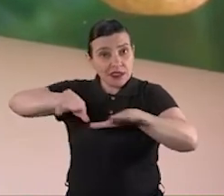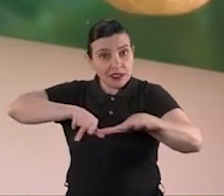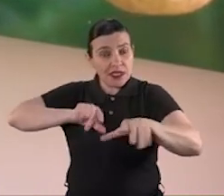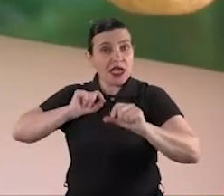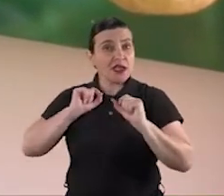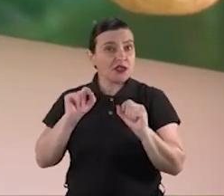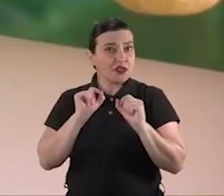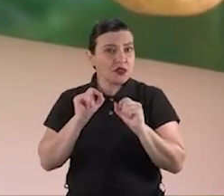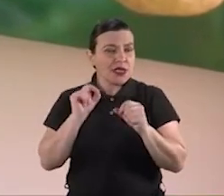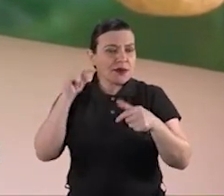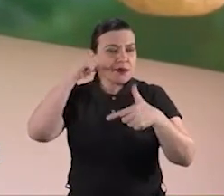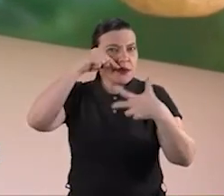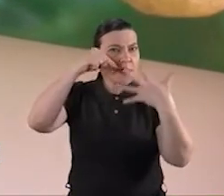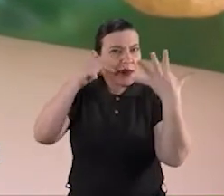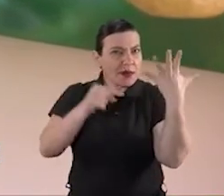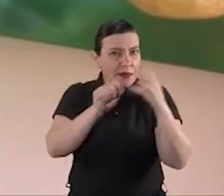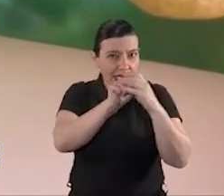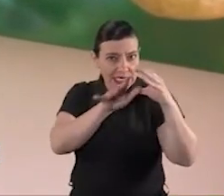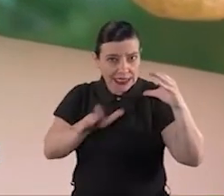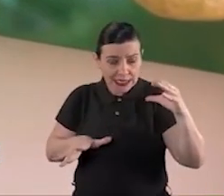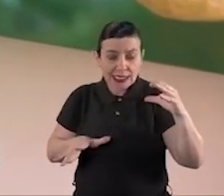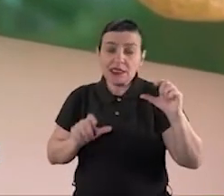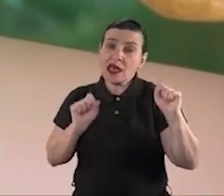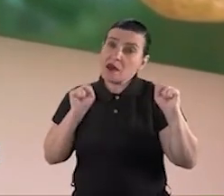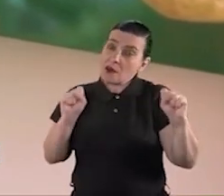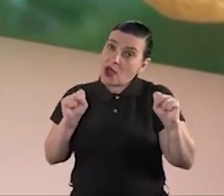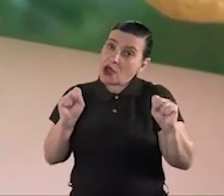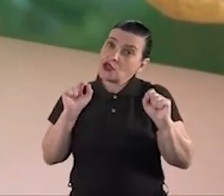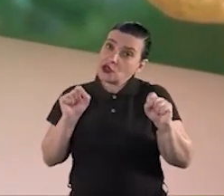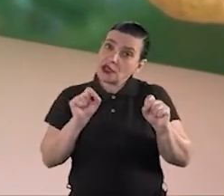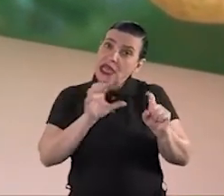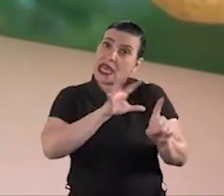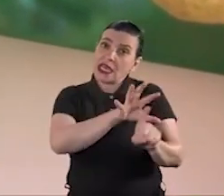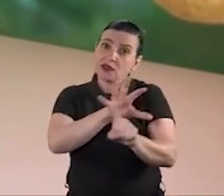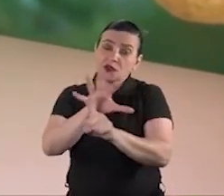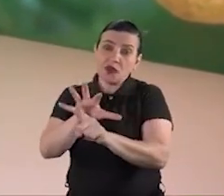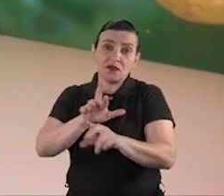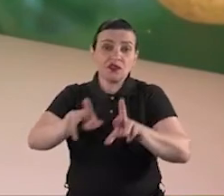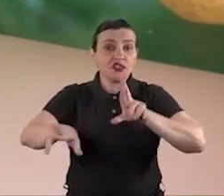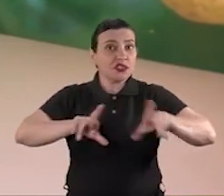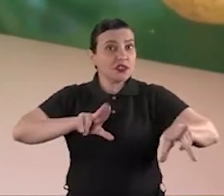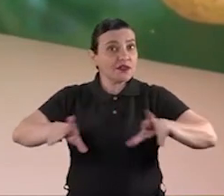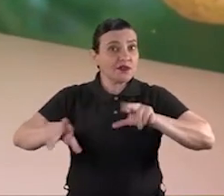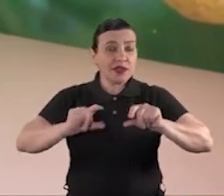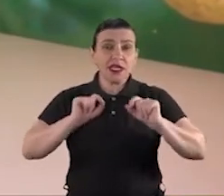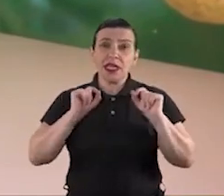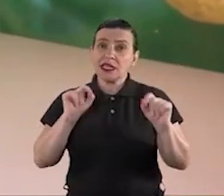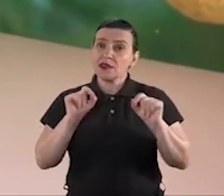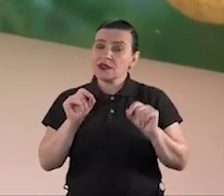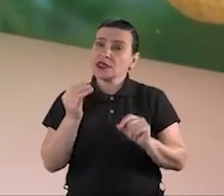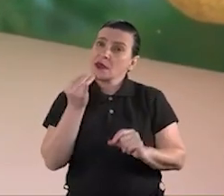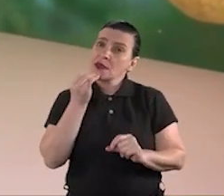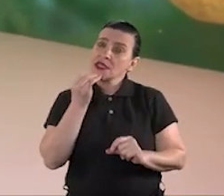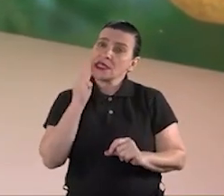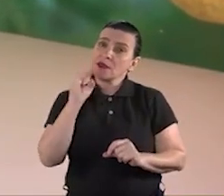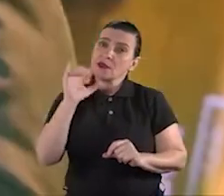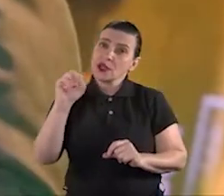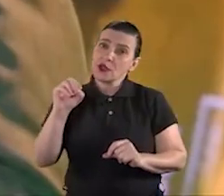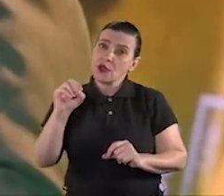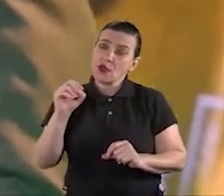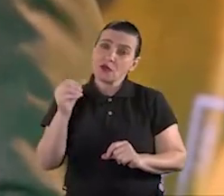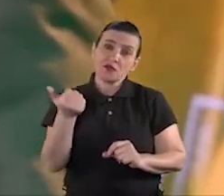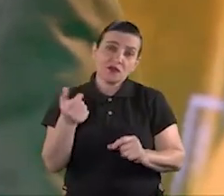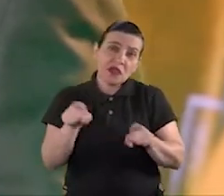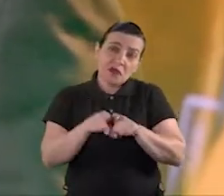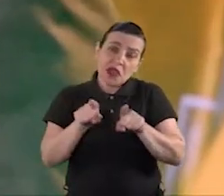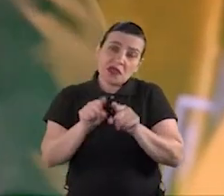dos constituintes individuais que podem atuar em alvos diferentes dentro de uma única via bioquímica ou